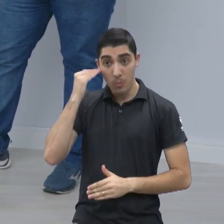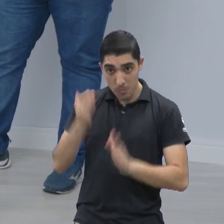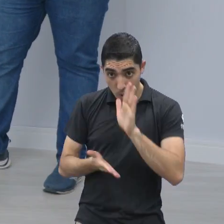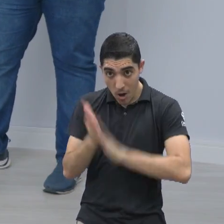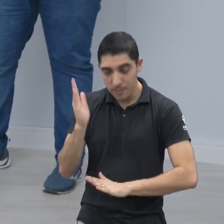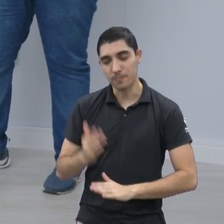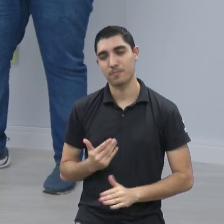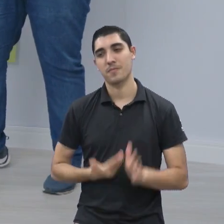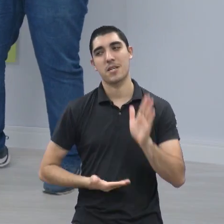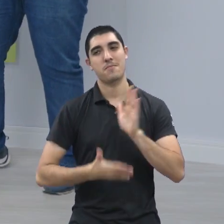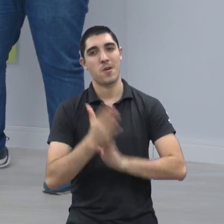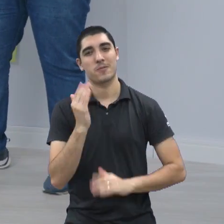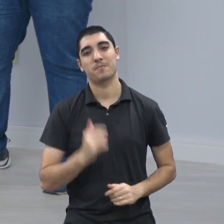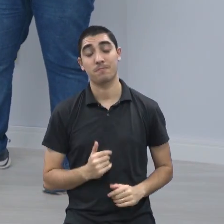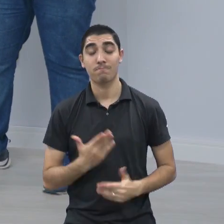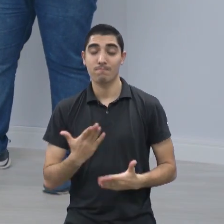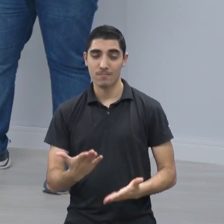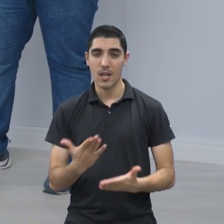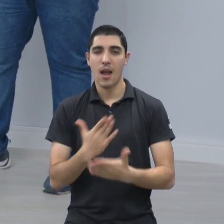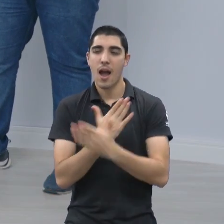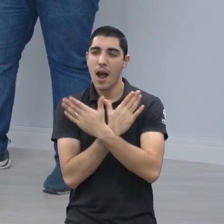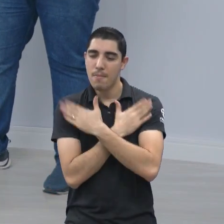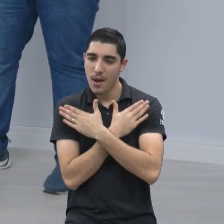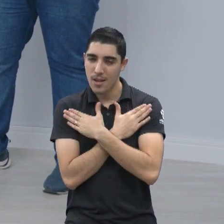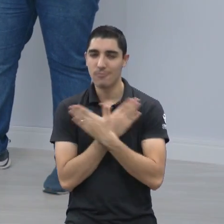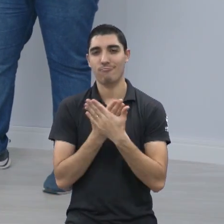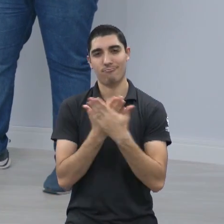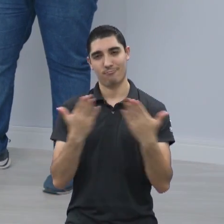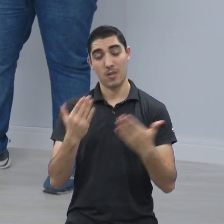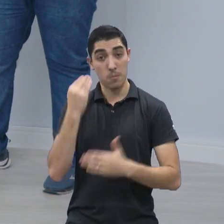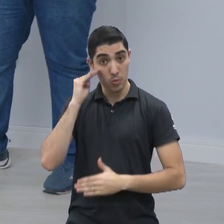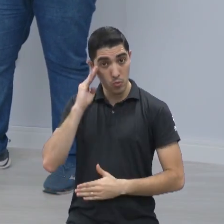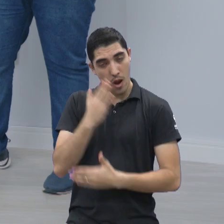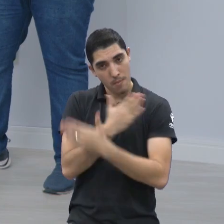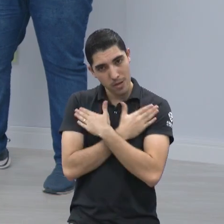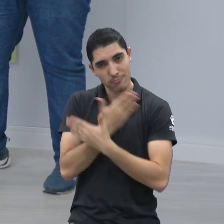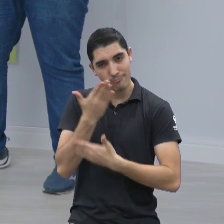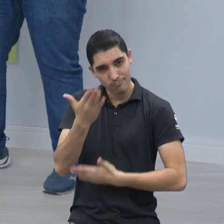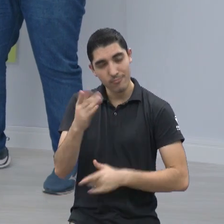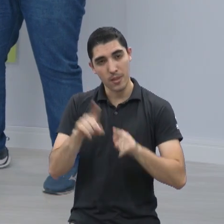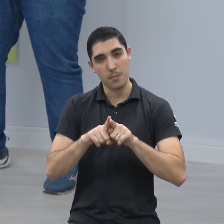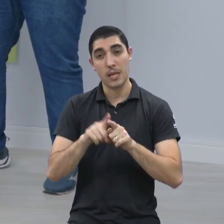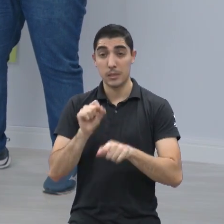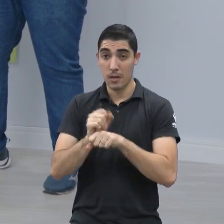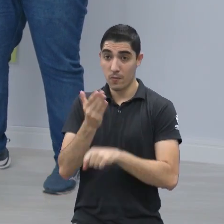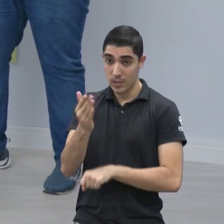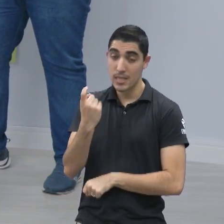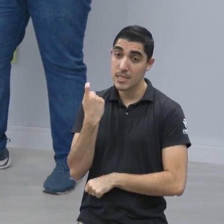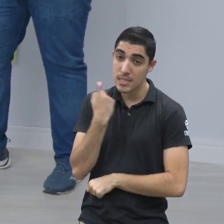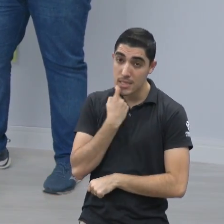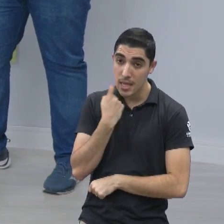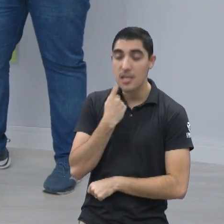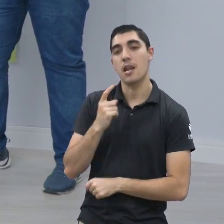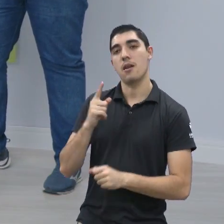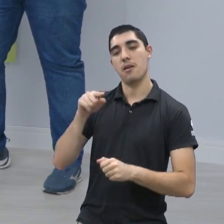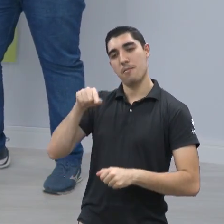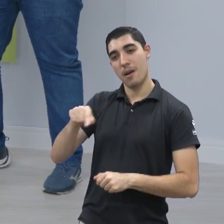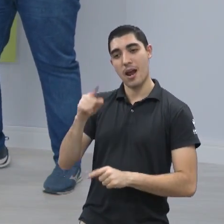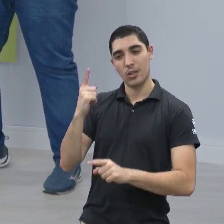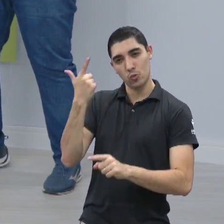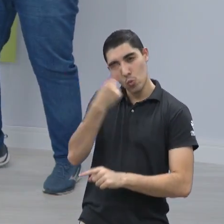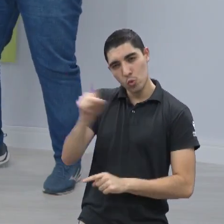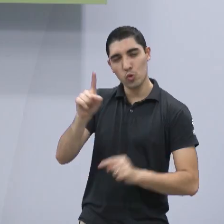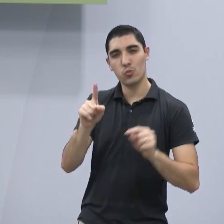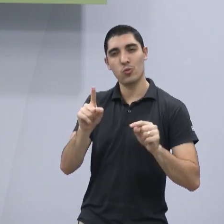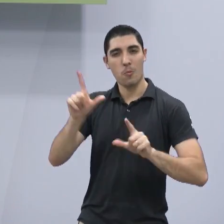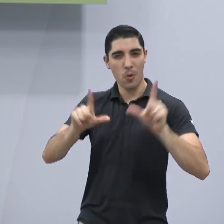Vambora, então. Gente, um grande abraço para você, Brunão, um grande abraço para você também. Eu te espero na sexta-feira para a gente fechar a semana com muito esporte aqui no